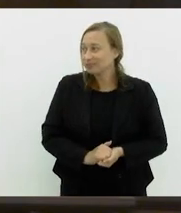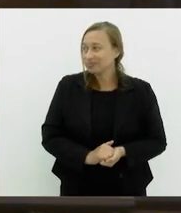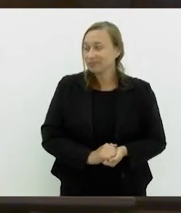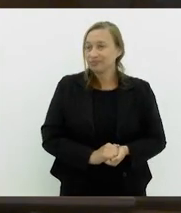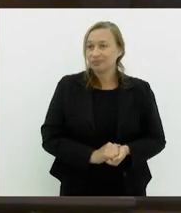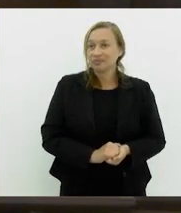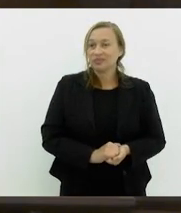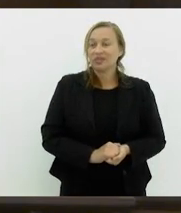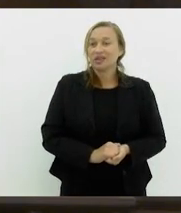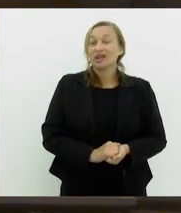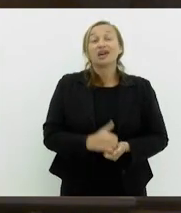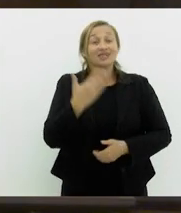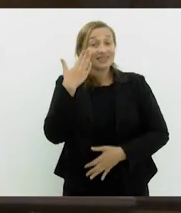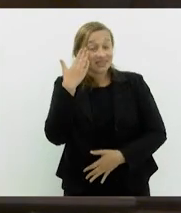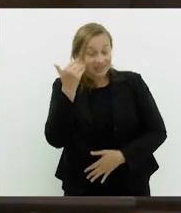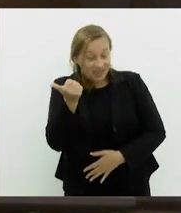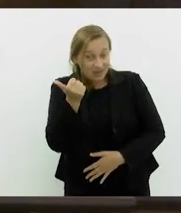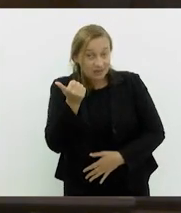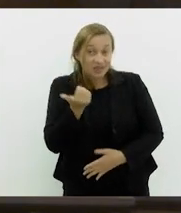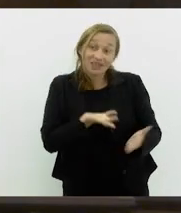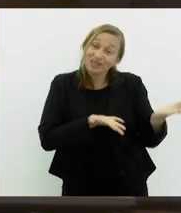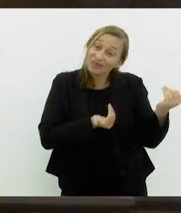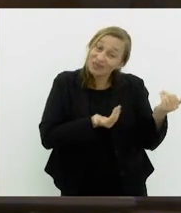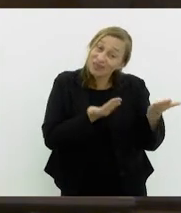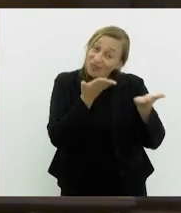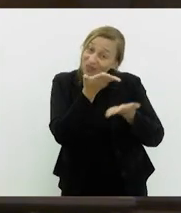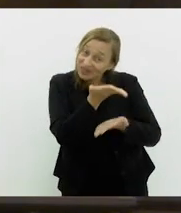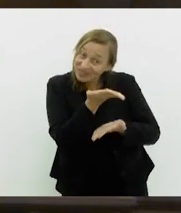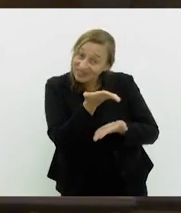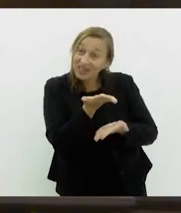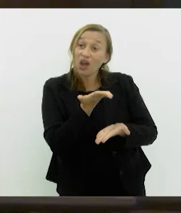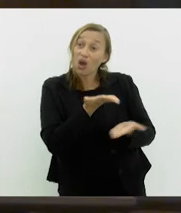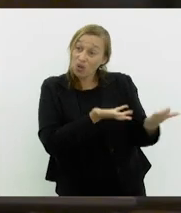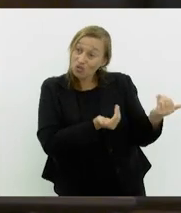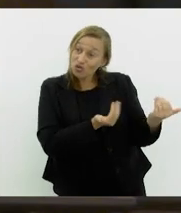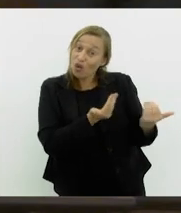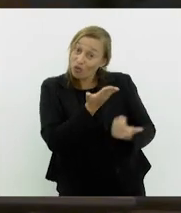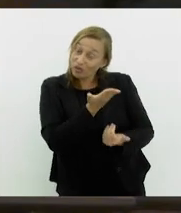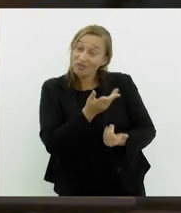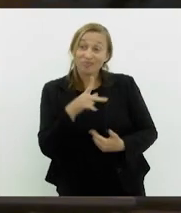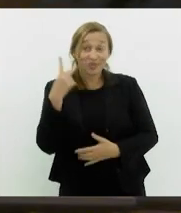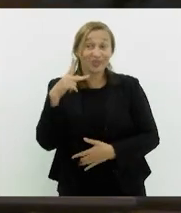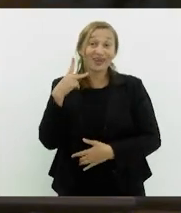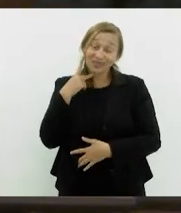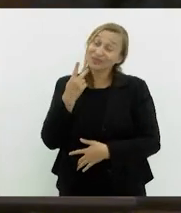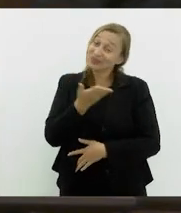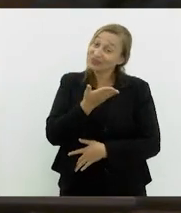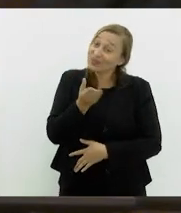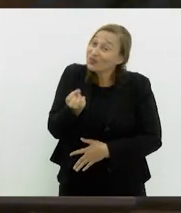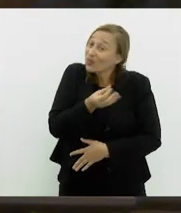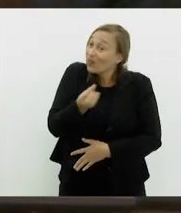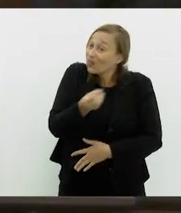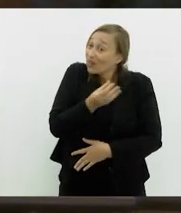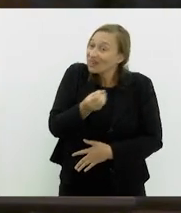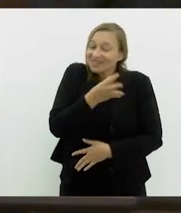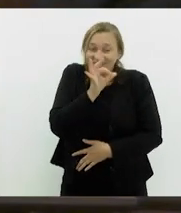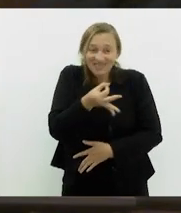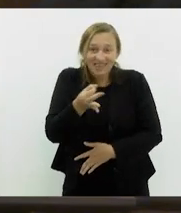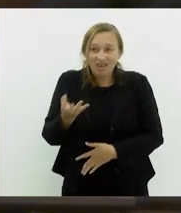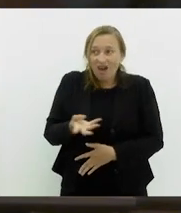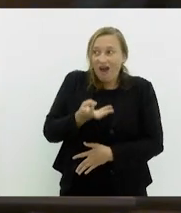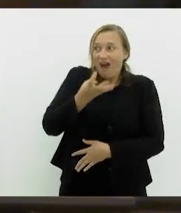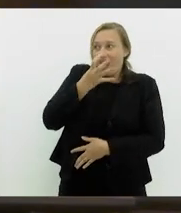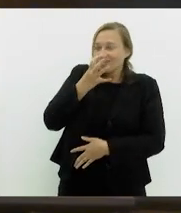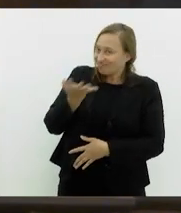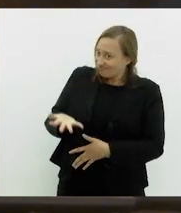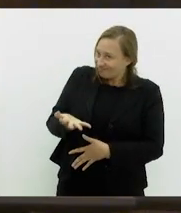E aí a gente sabe que esse jovem, que é um jovem ainda procurador, é de fato encantador. Minha